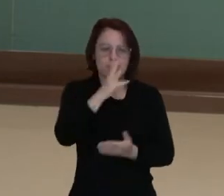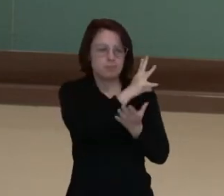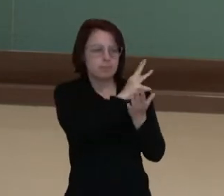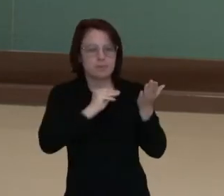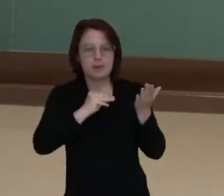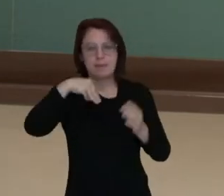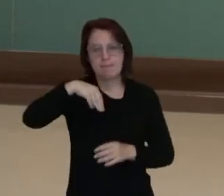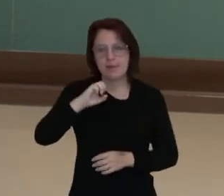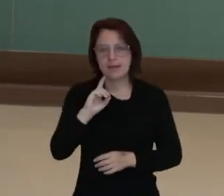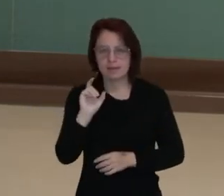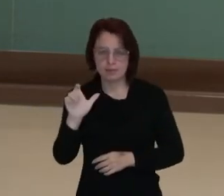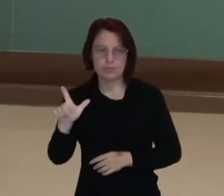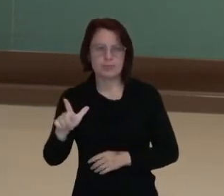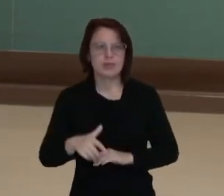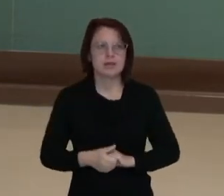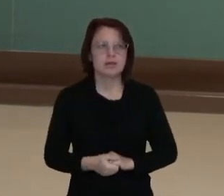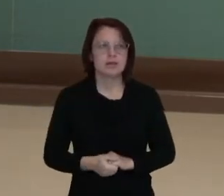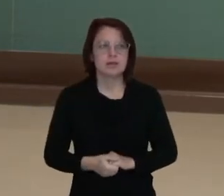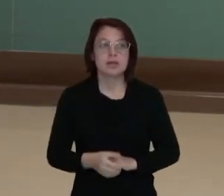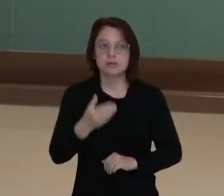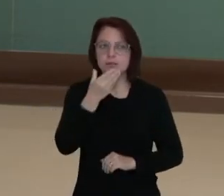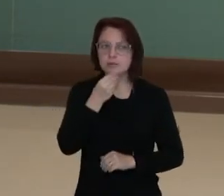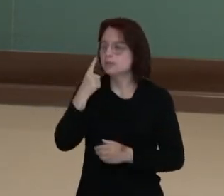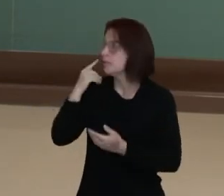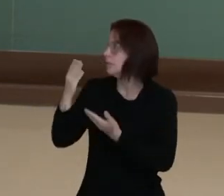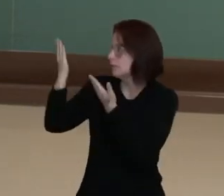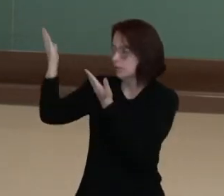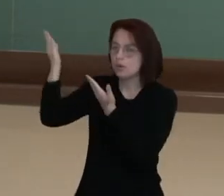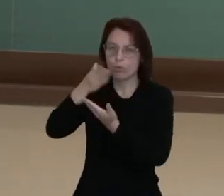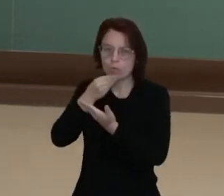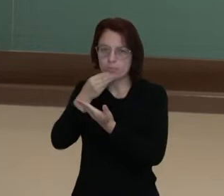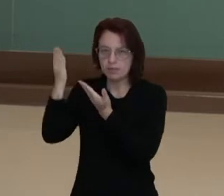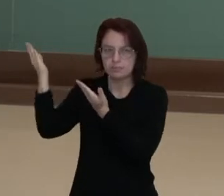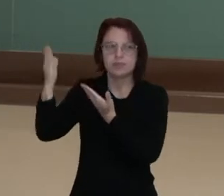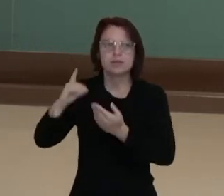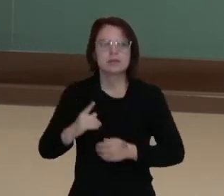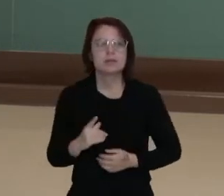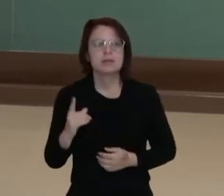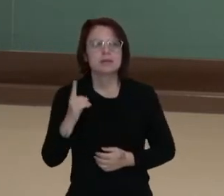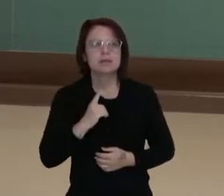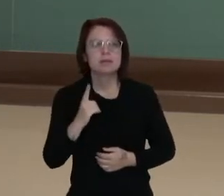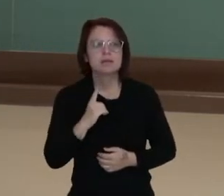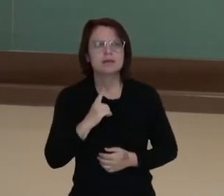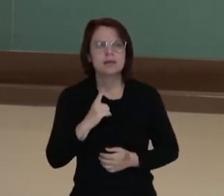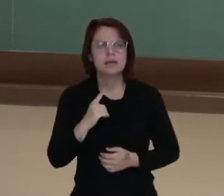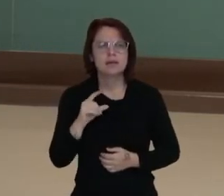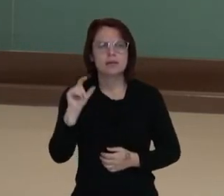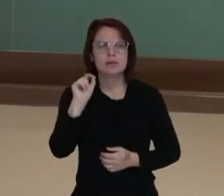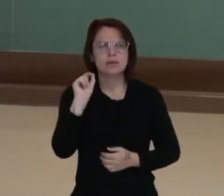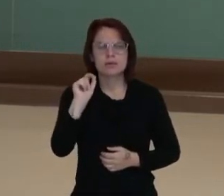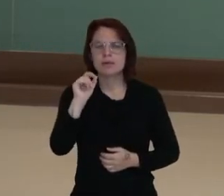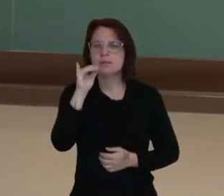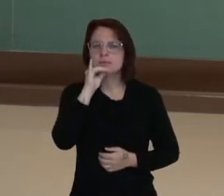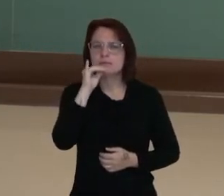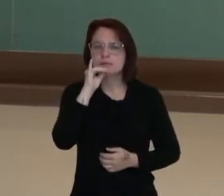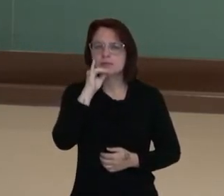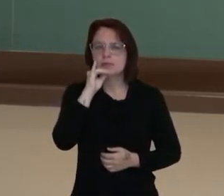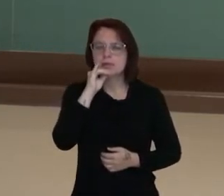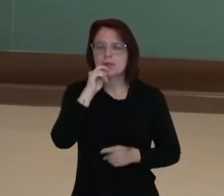E Morgan, né, os seus trabalhos, ele usou aquelas mosquinha das frutas, sabe aquele da banana que aparece